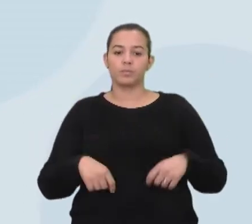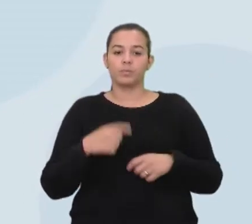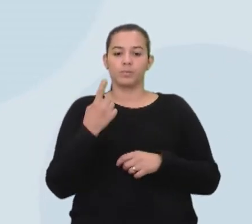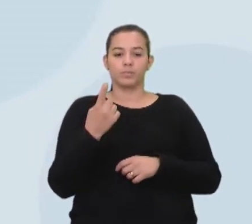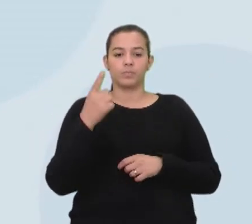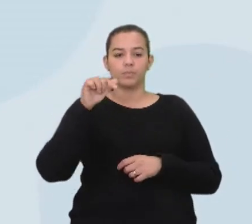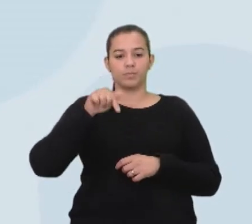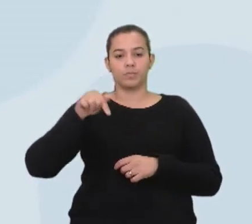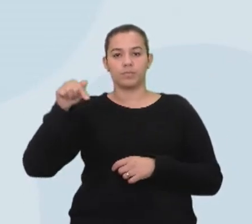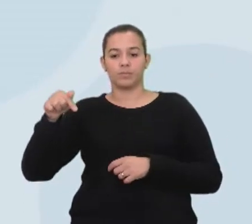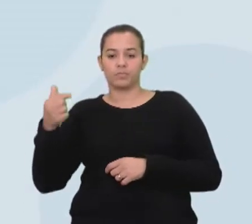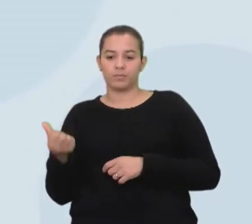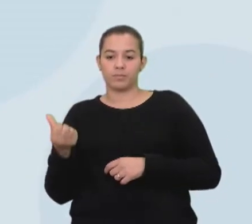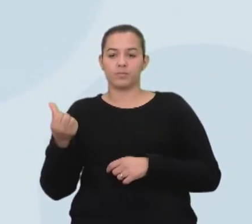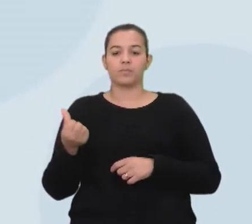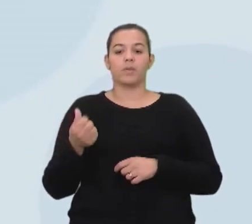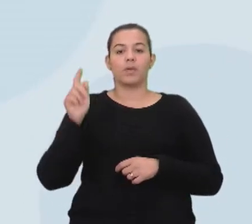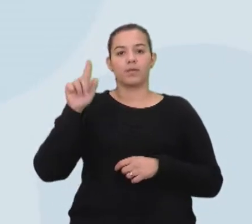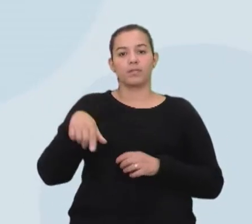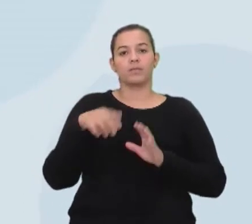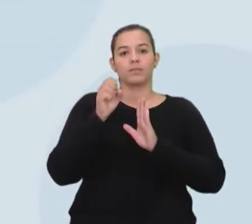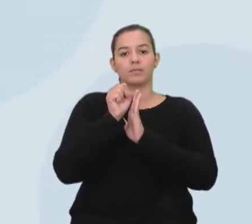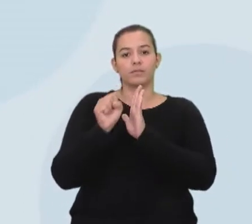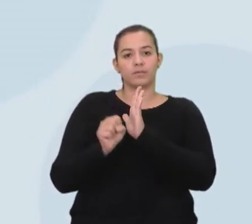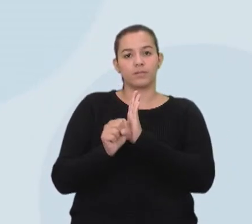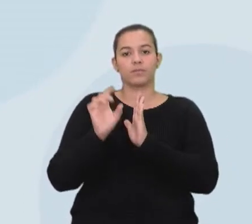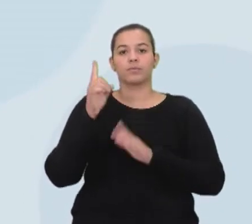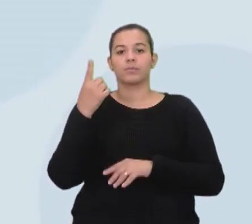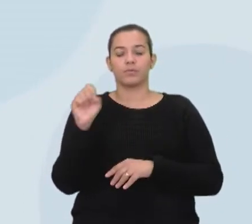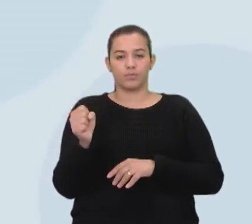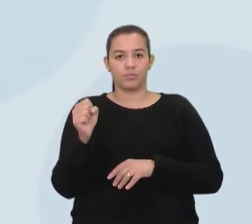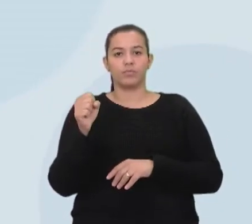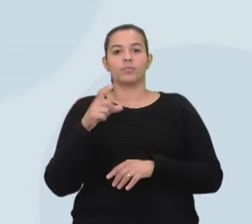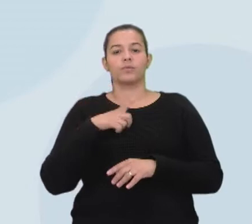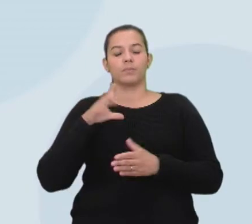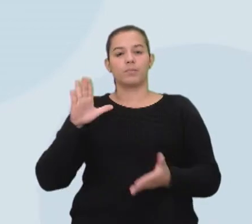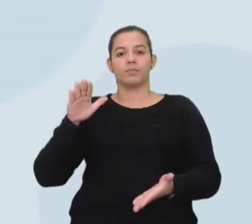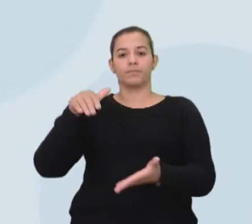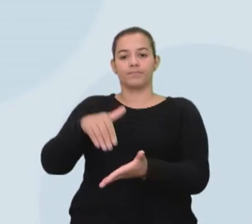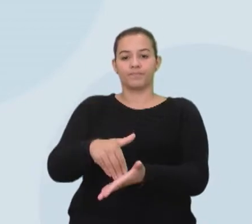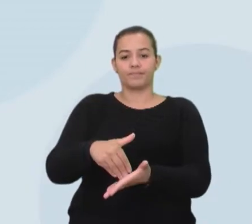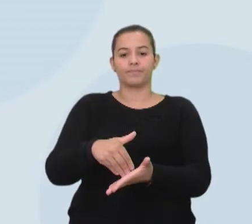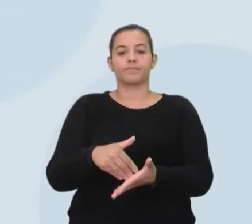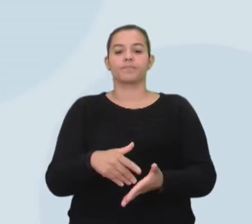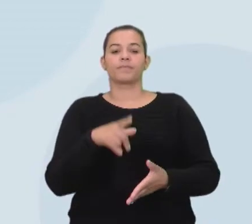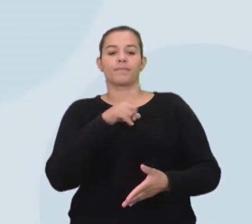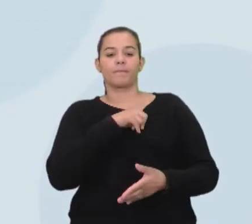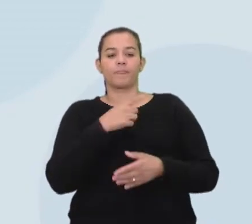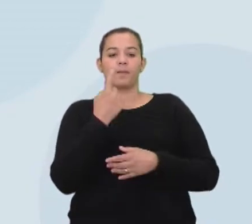E aí, nesse mesmo século XVIII, mais para o finalzinho lá, se eu não me engano, é